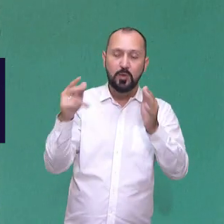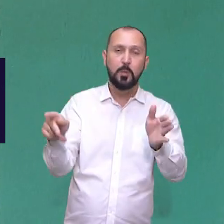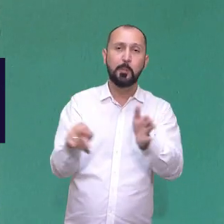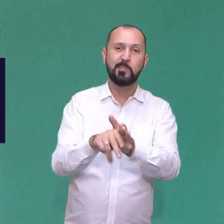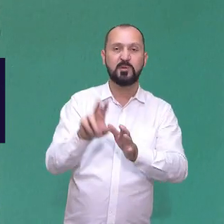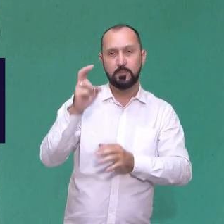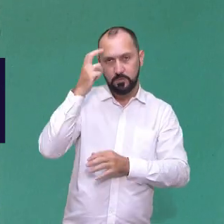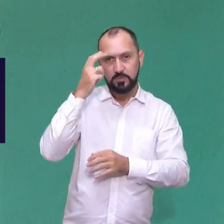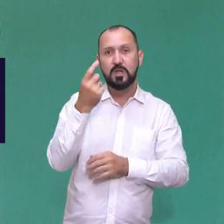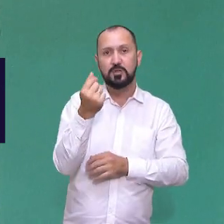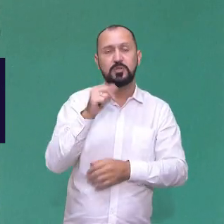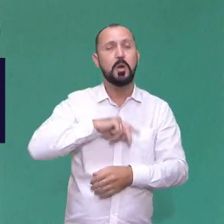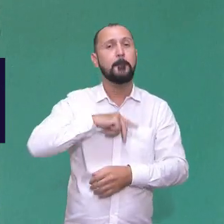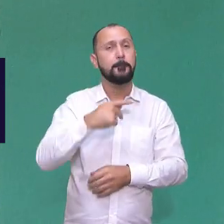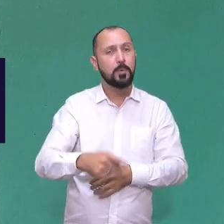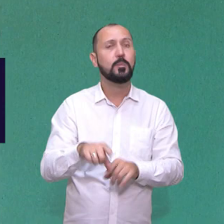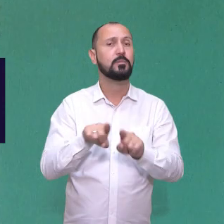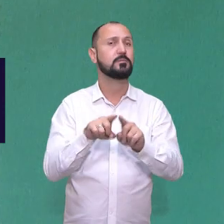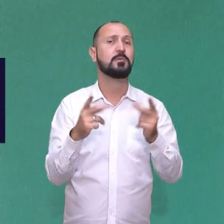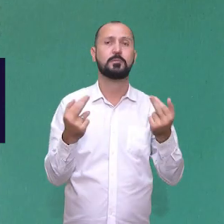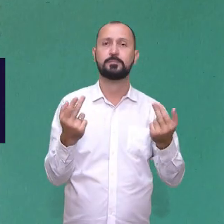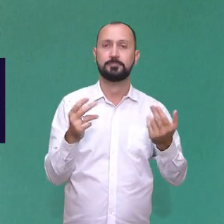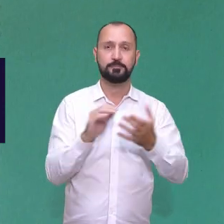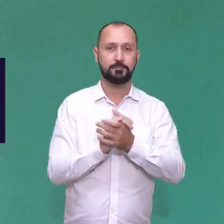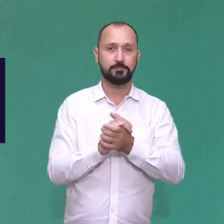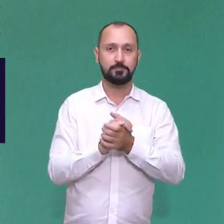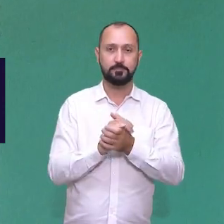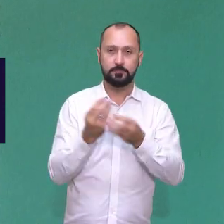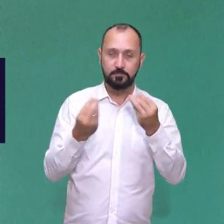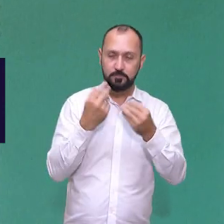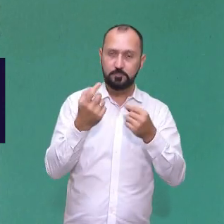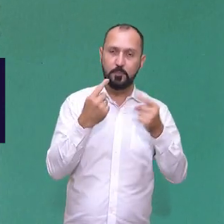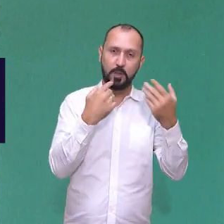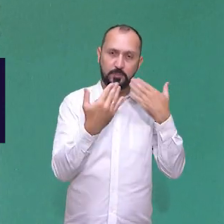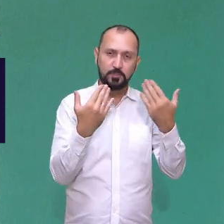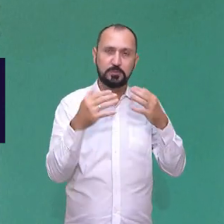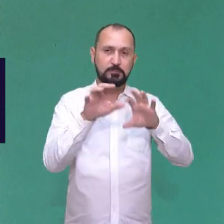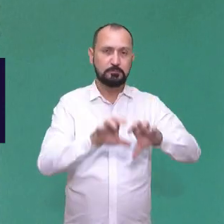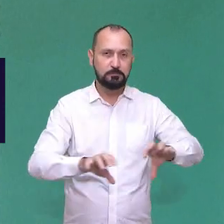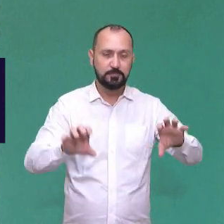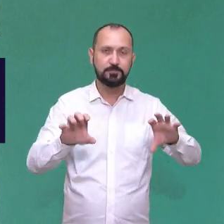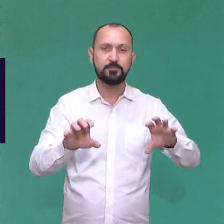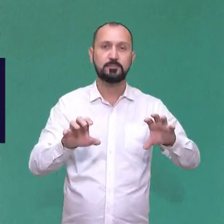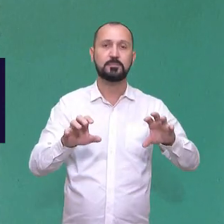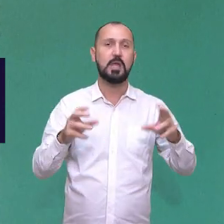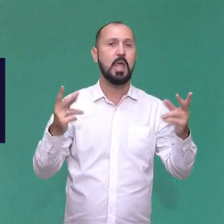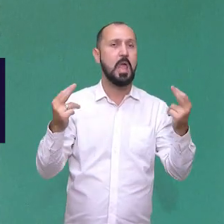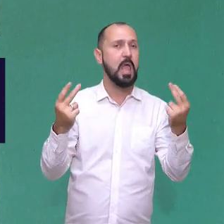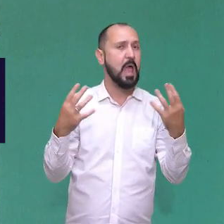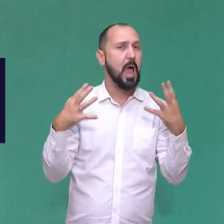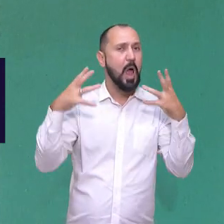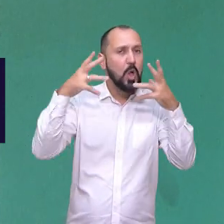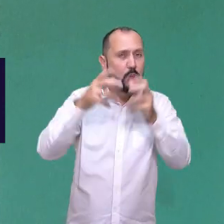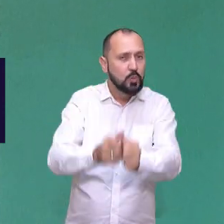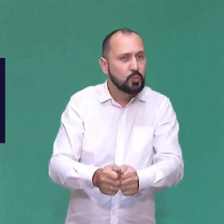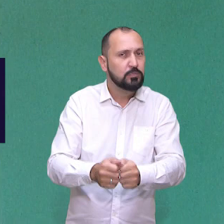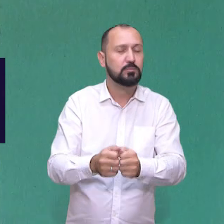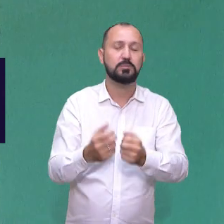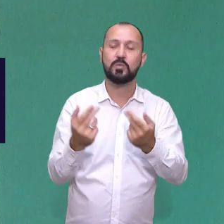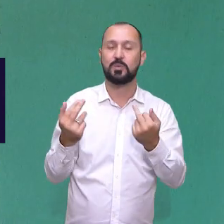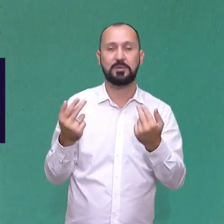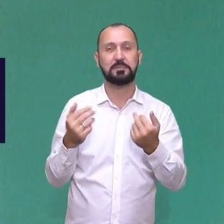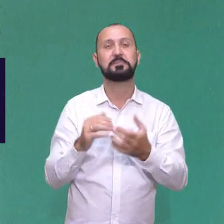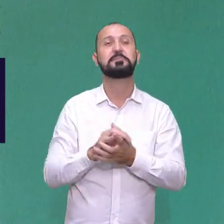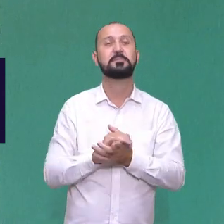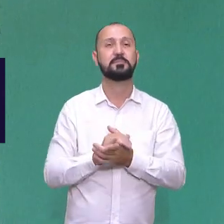de investimento em cultura. E isso é dinheiro público também. E aí? Vai separar uma discussão da outra? É tudo a